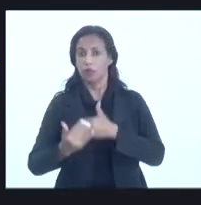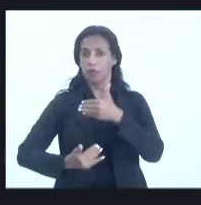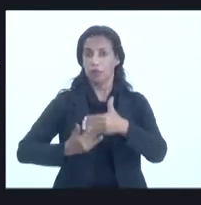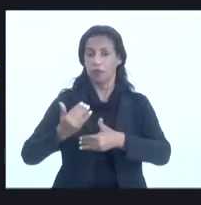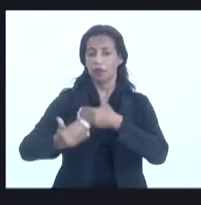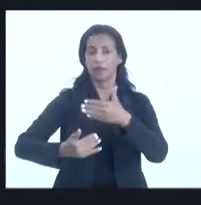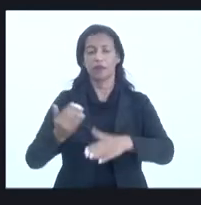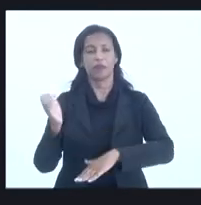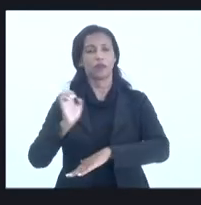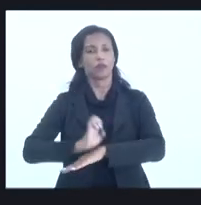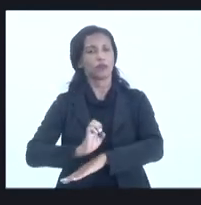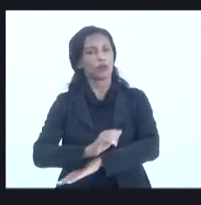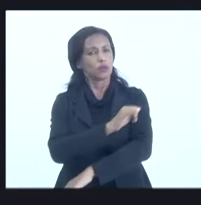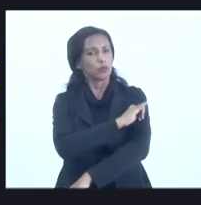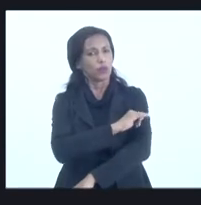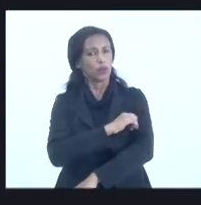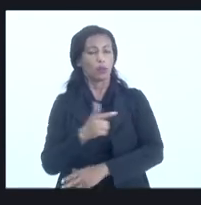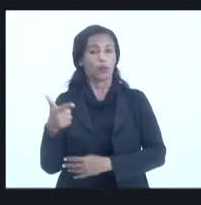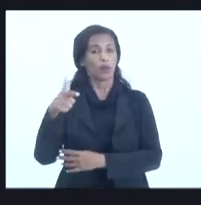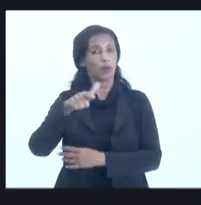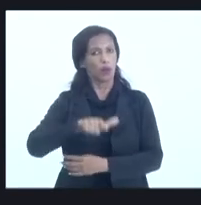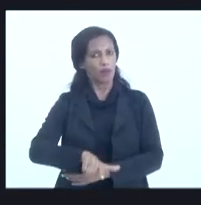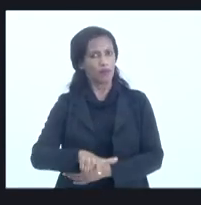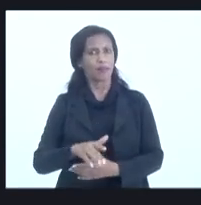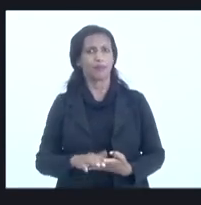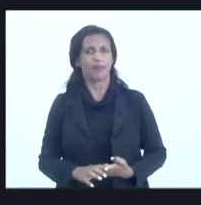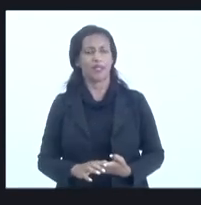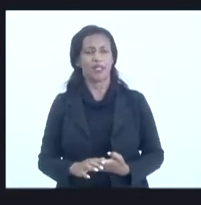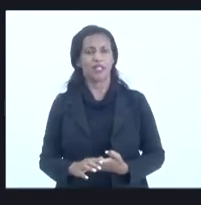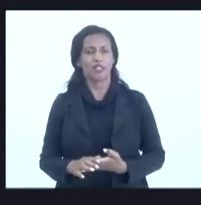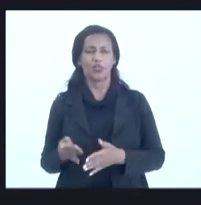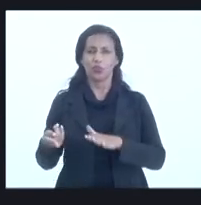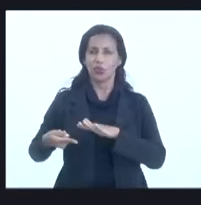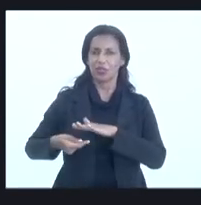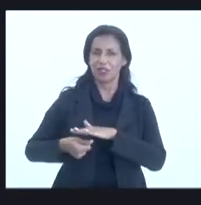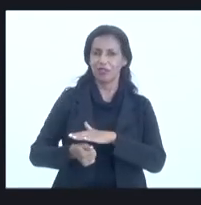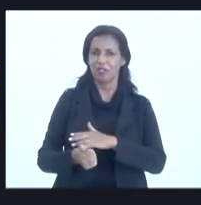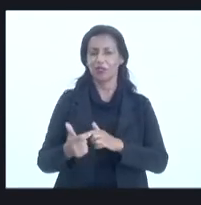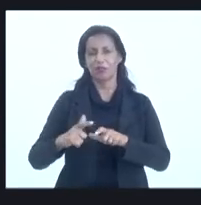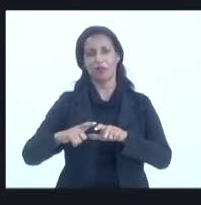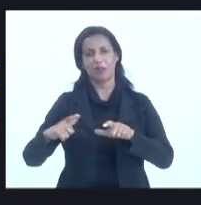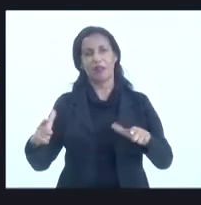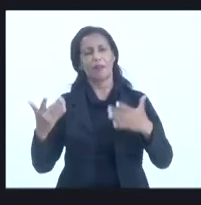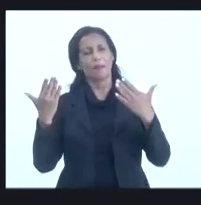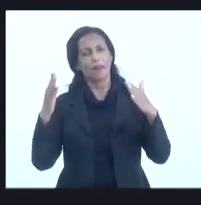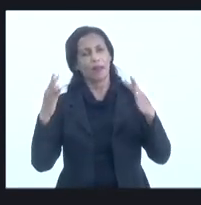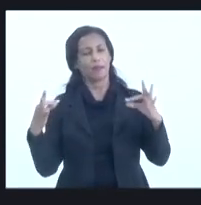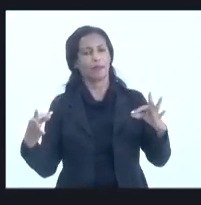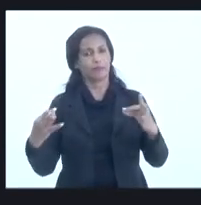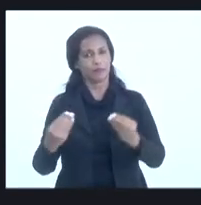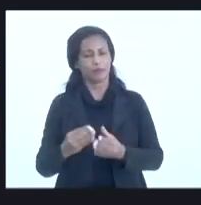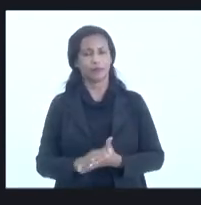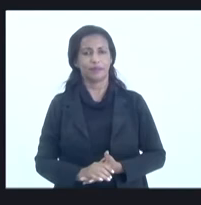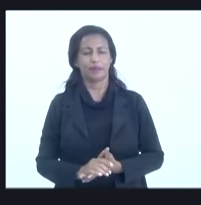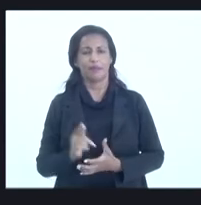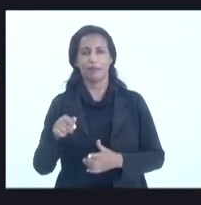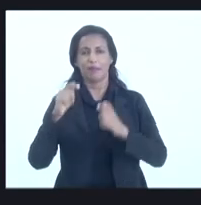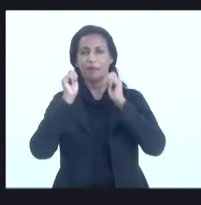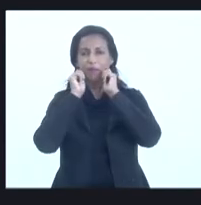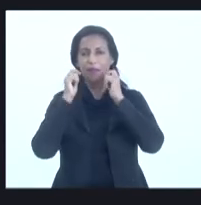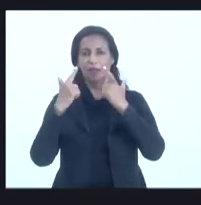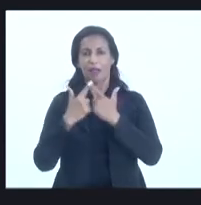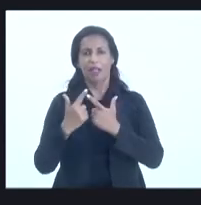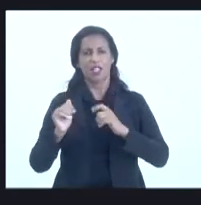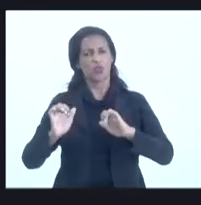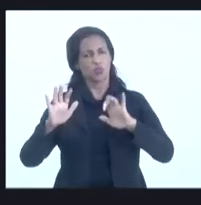nosso estado do Rio de Janeiro para novamente atrair os investimentos. Então, parabéns a todos, né, a casa muito